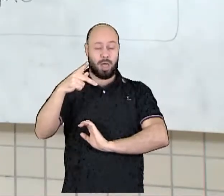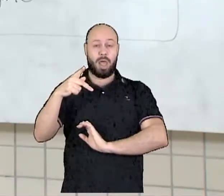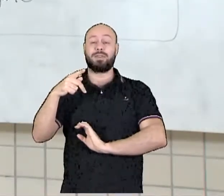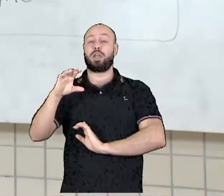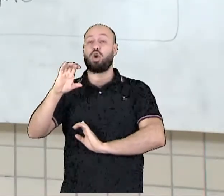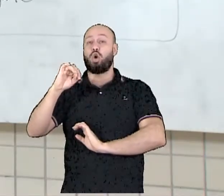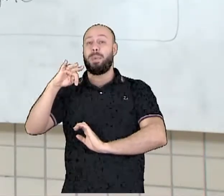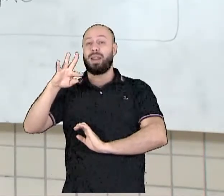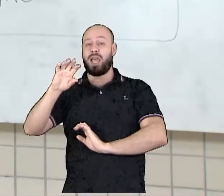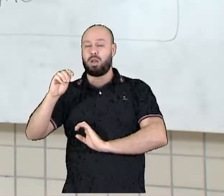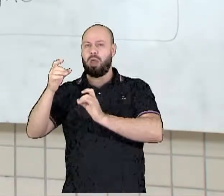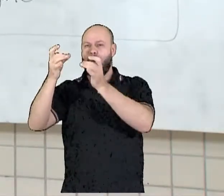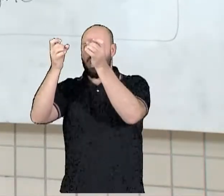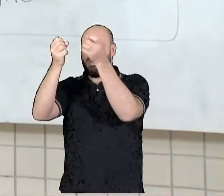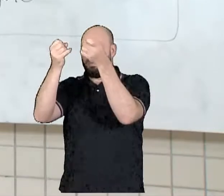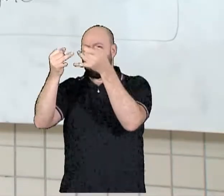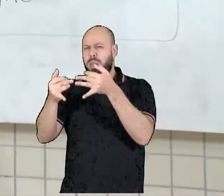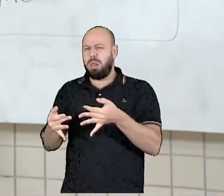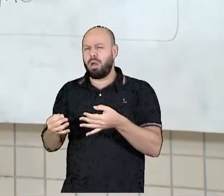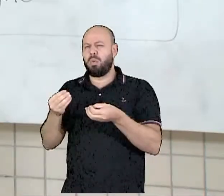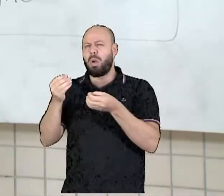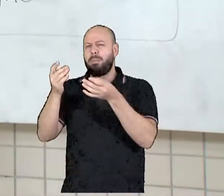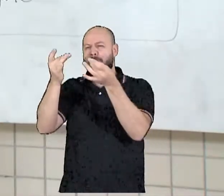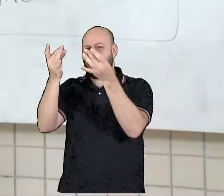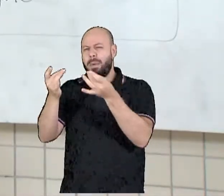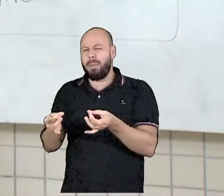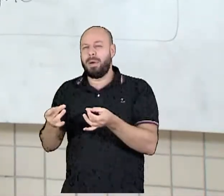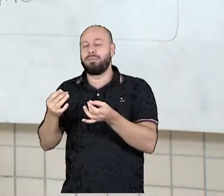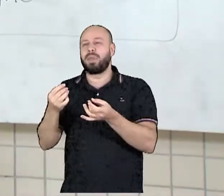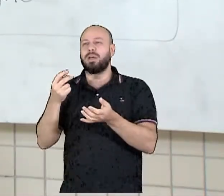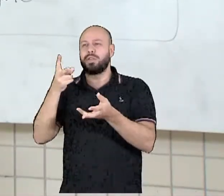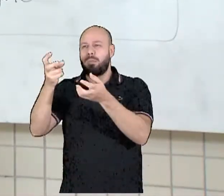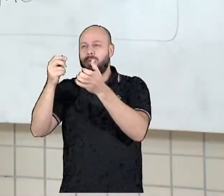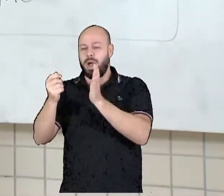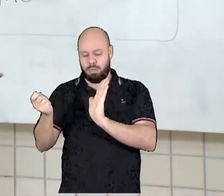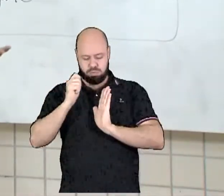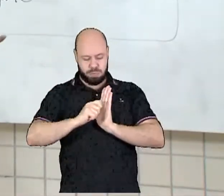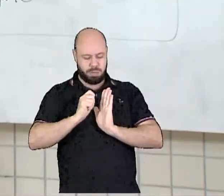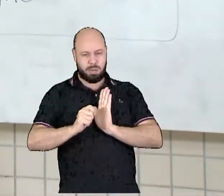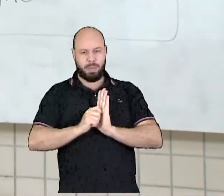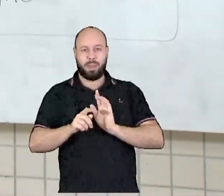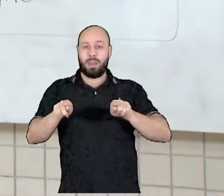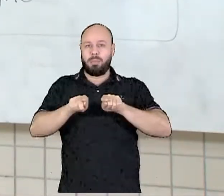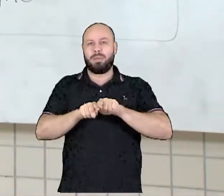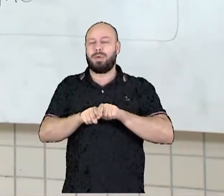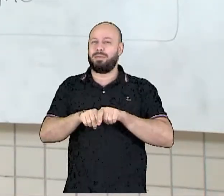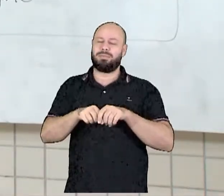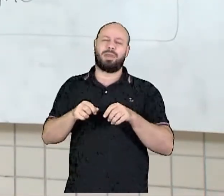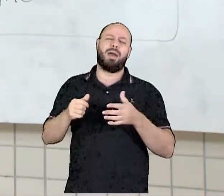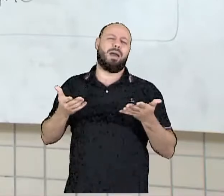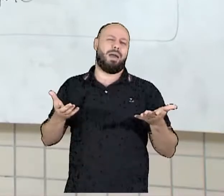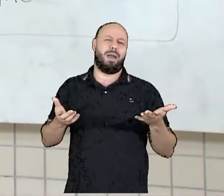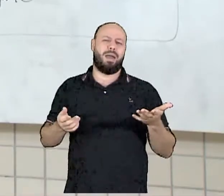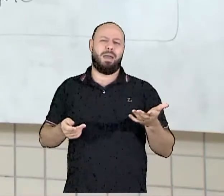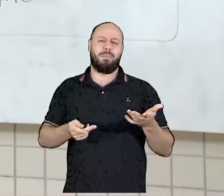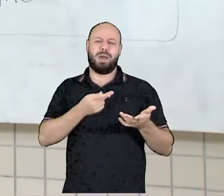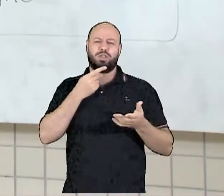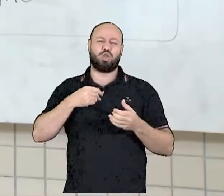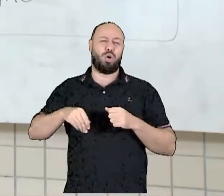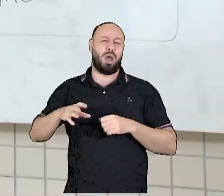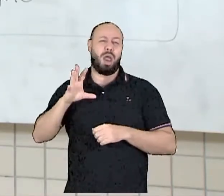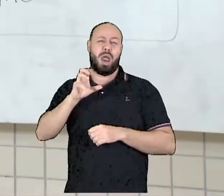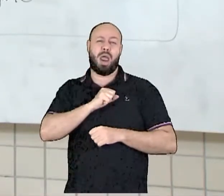uma descrição e uma narrativa a partir daquela imagem. E quem aqui não gosta de fotos, né? Eu acredito que vocês